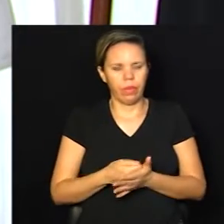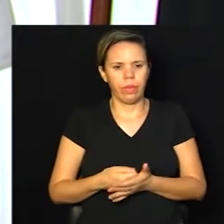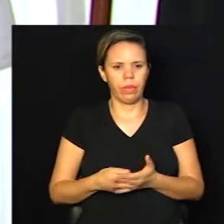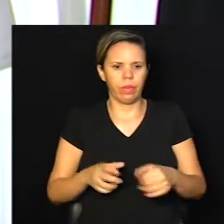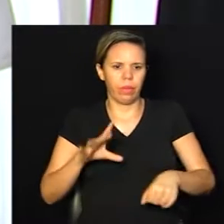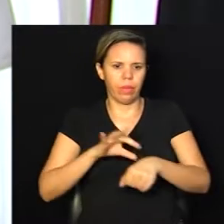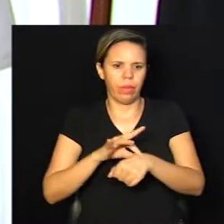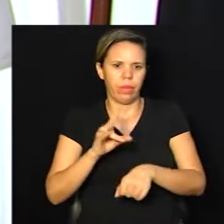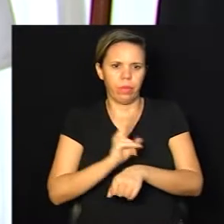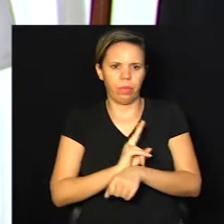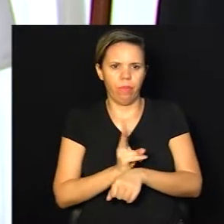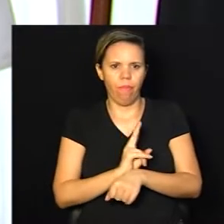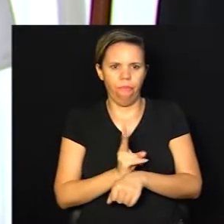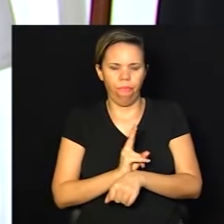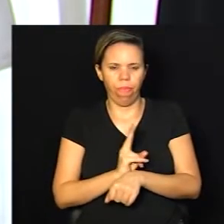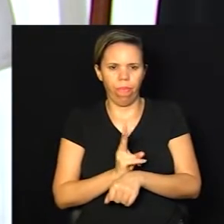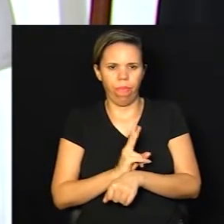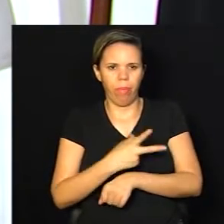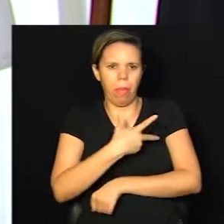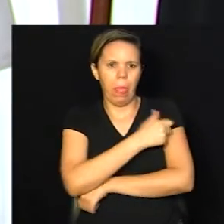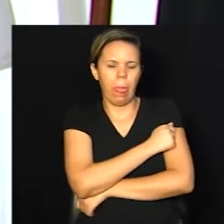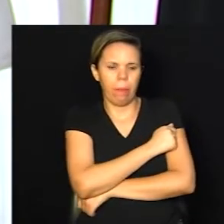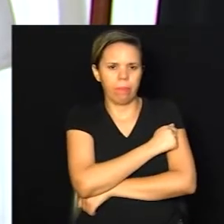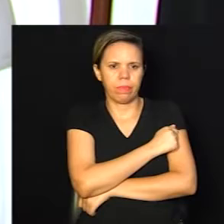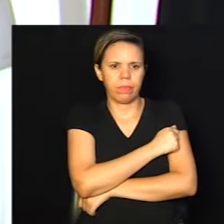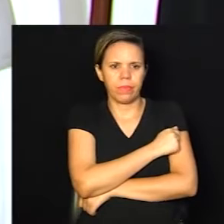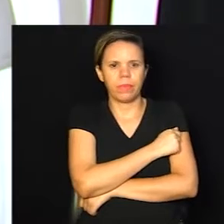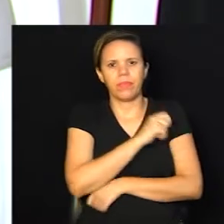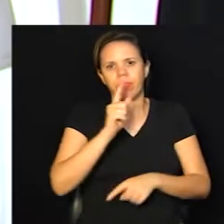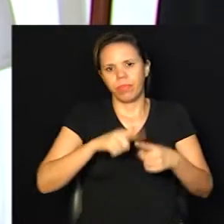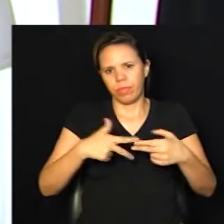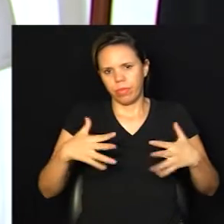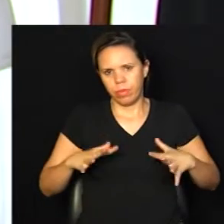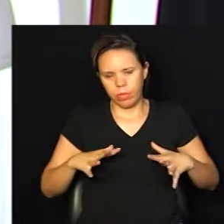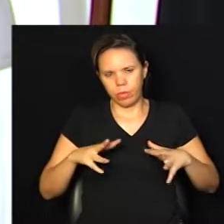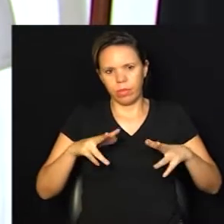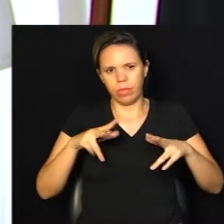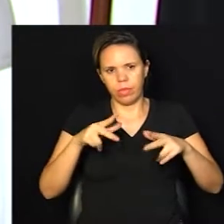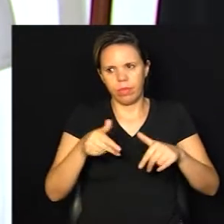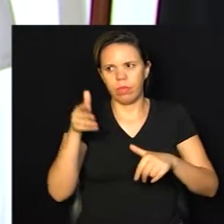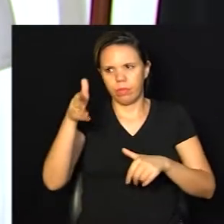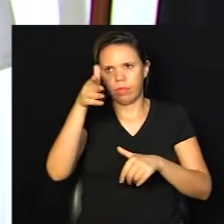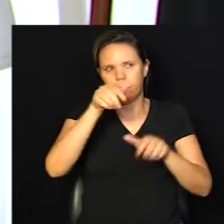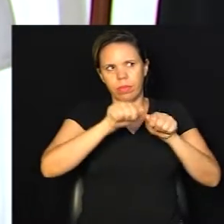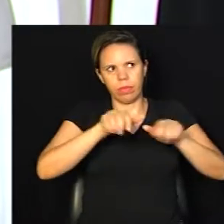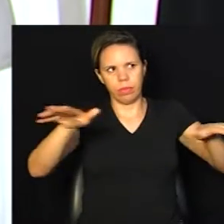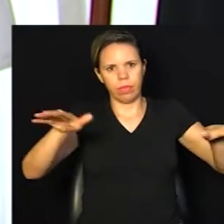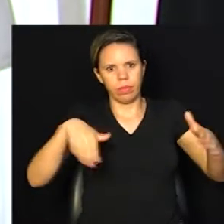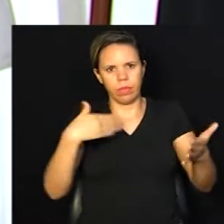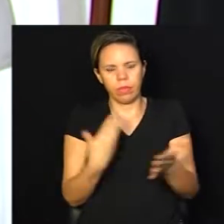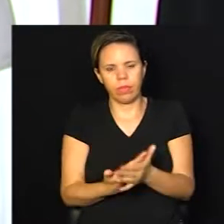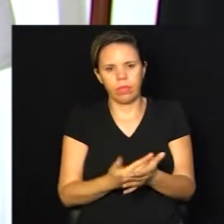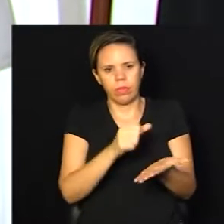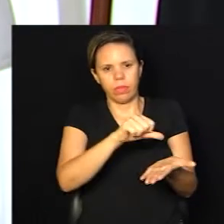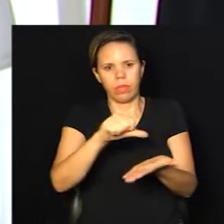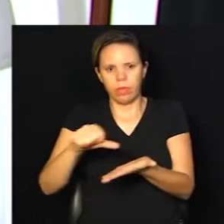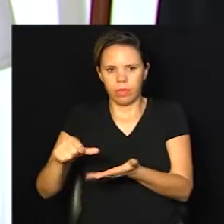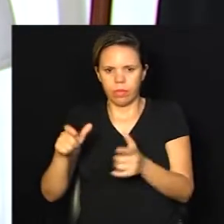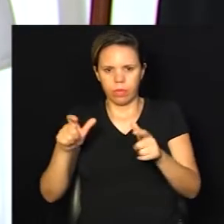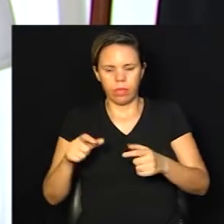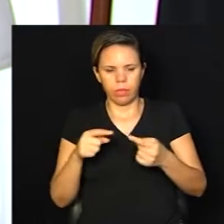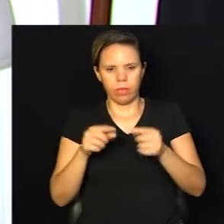garantir a escolta, a segurança das vacinas, dos insumos, né, em todos os itinerários de distribuição até os